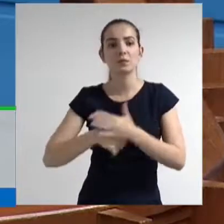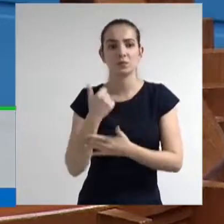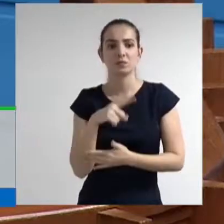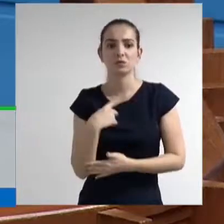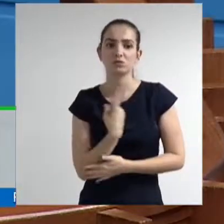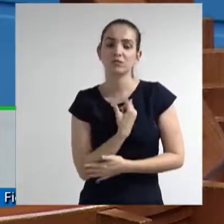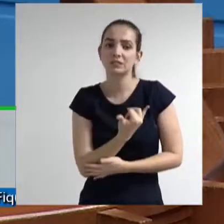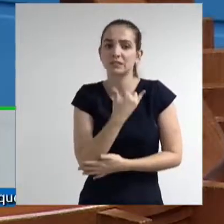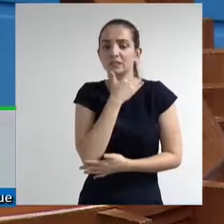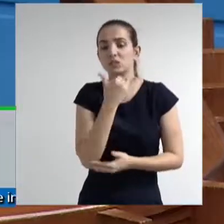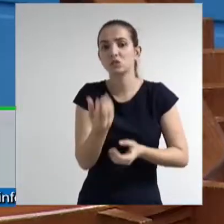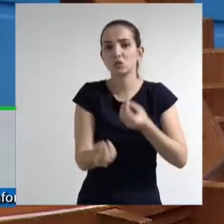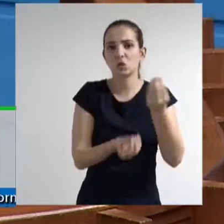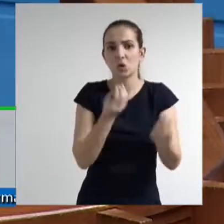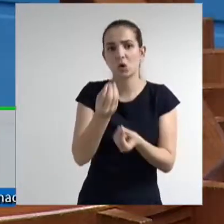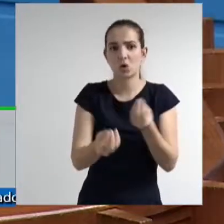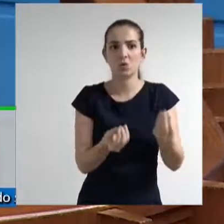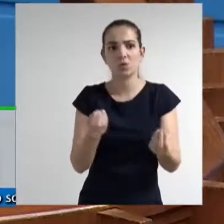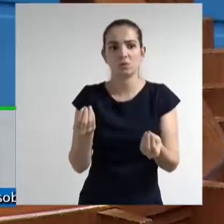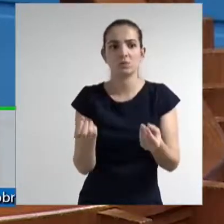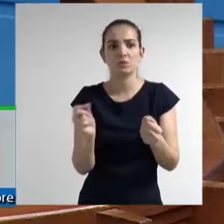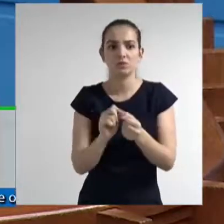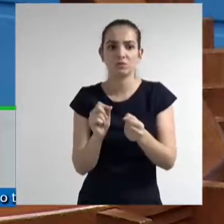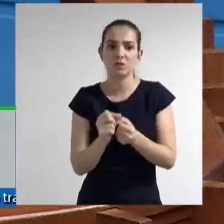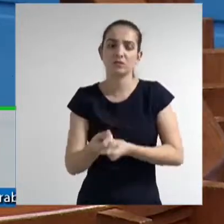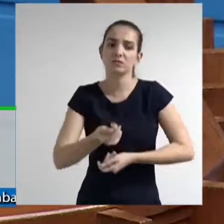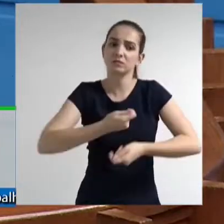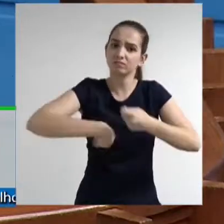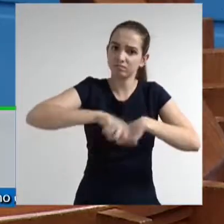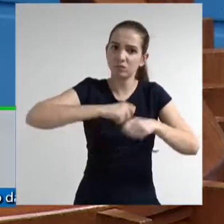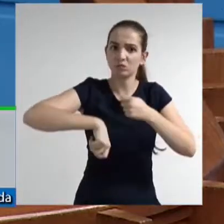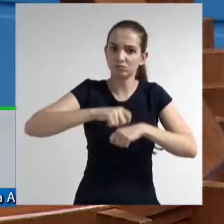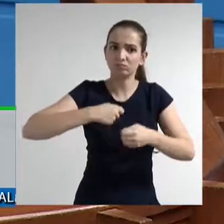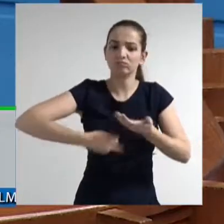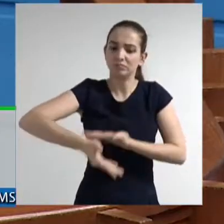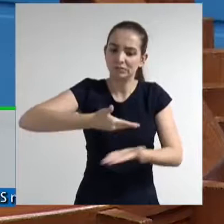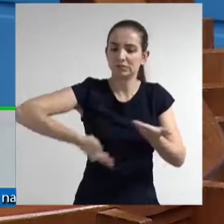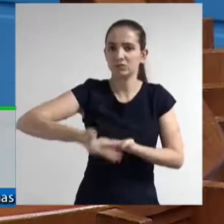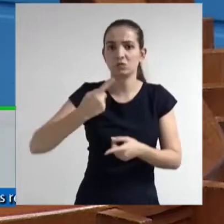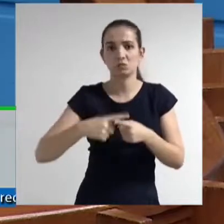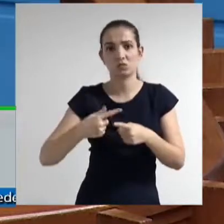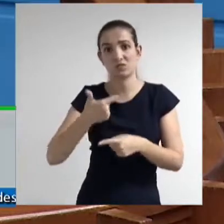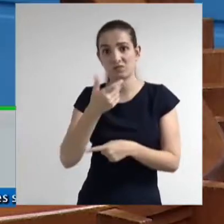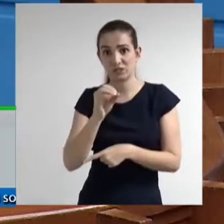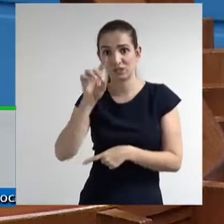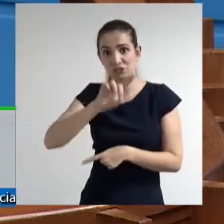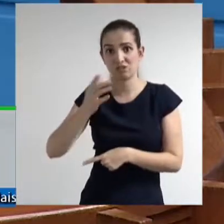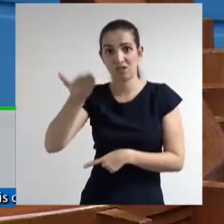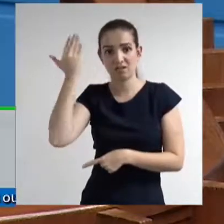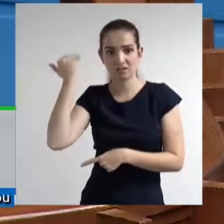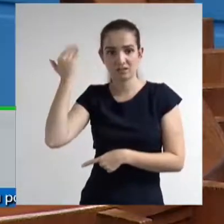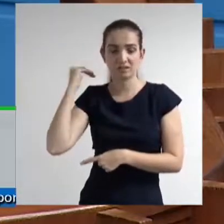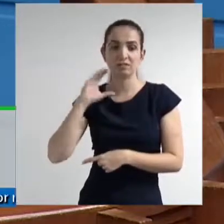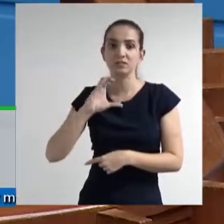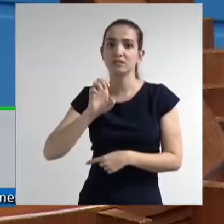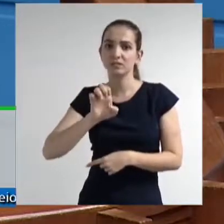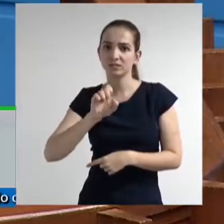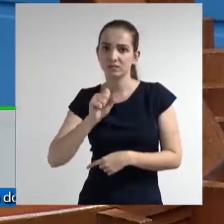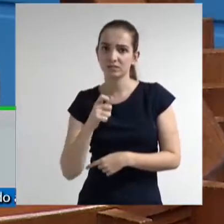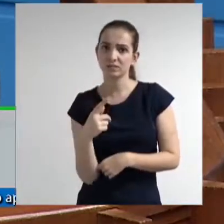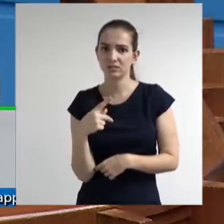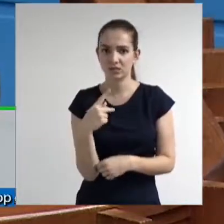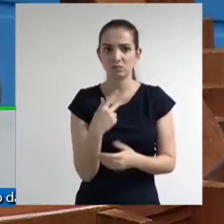lamentar a forma como foi feita essa negociação. Há cerca de 20 dias atrás, a CESP iniciou